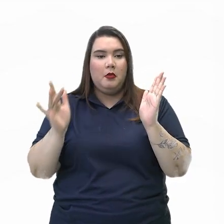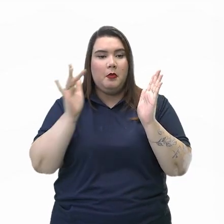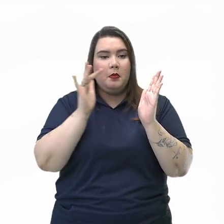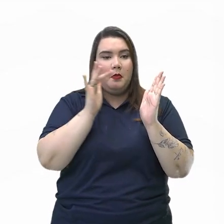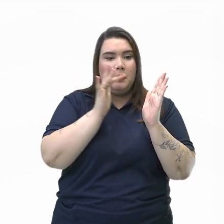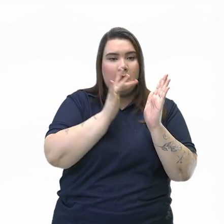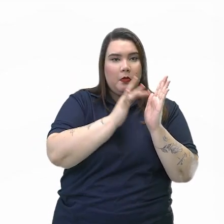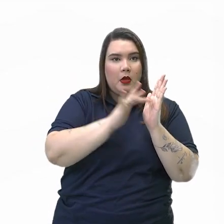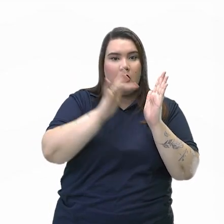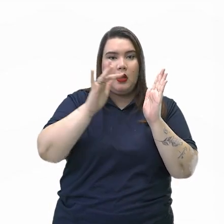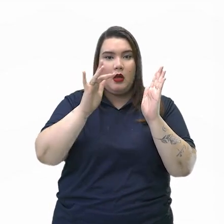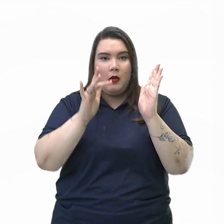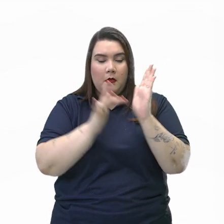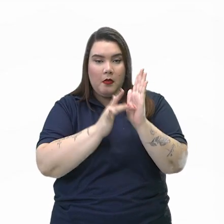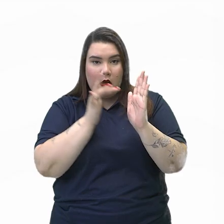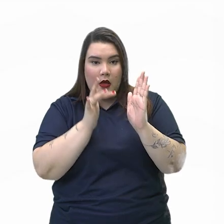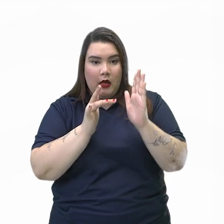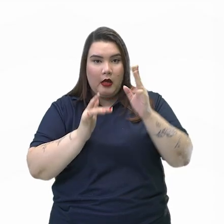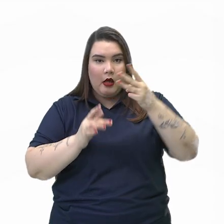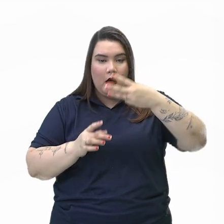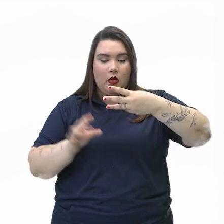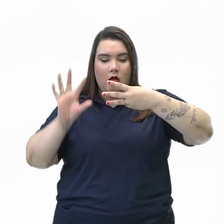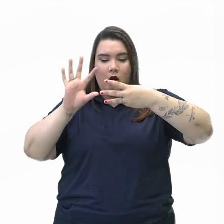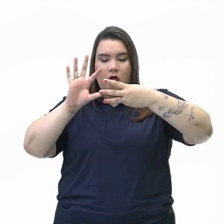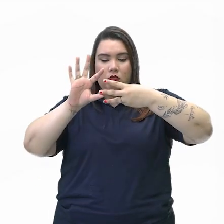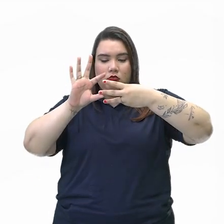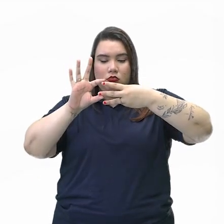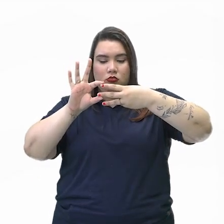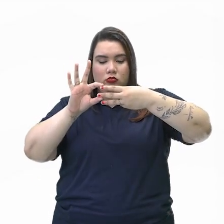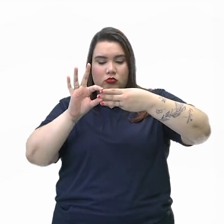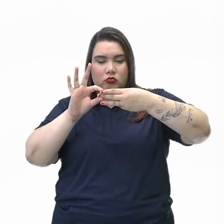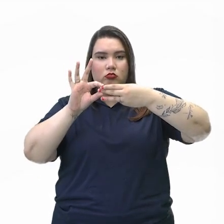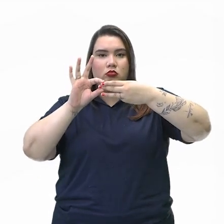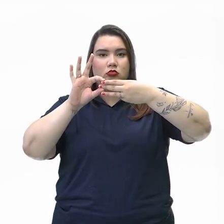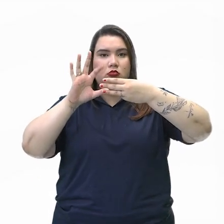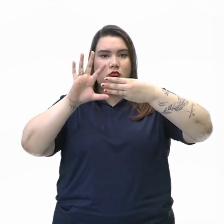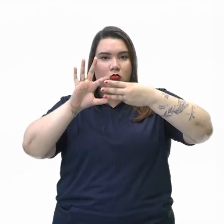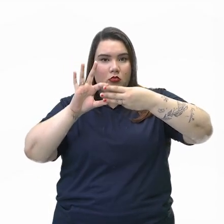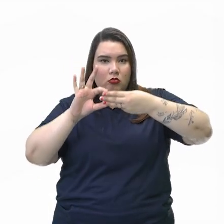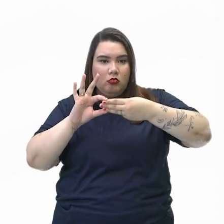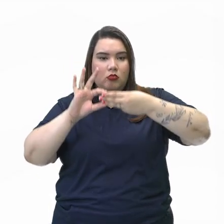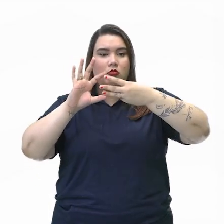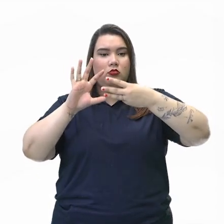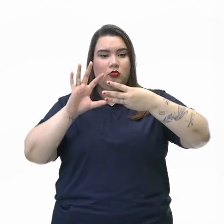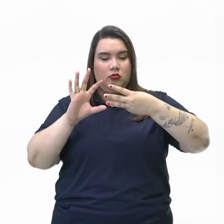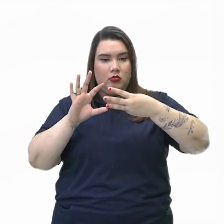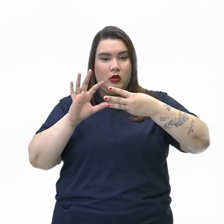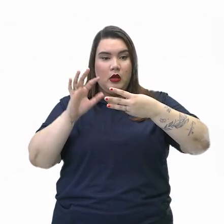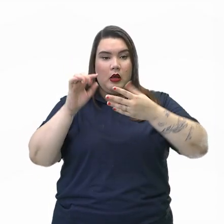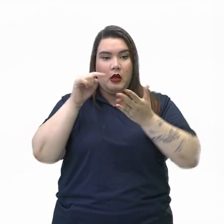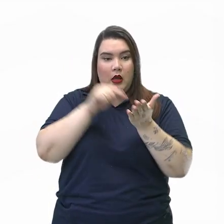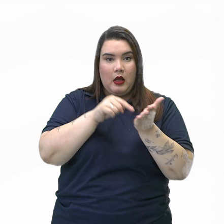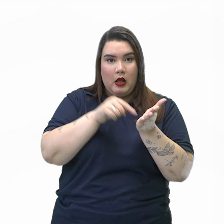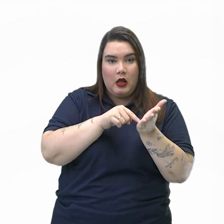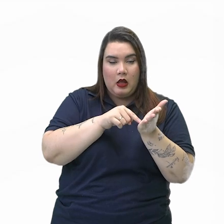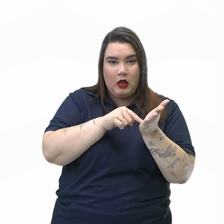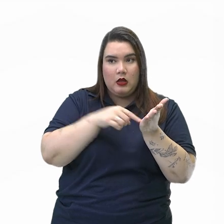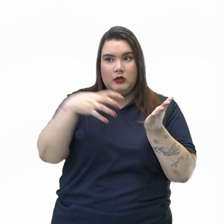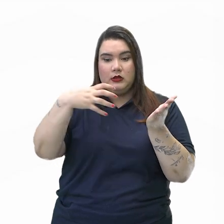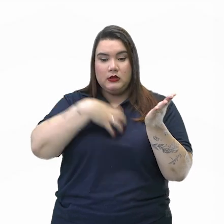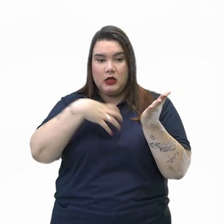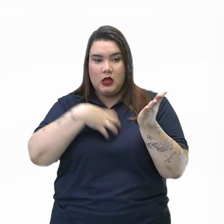duas camadas encostam-se uma na outra, e o dispositivo sente a mudança de